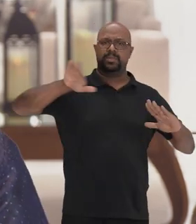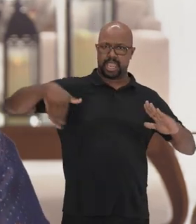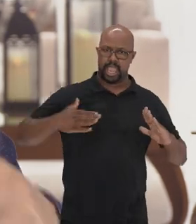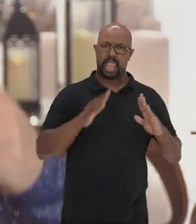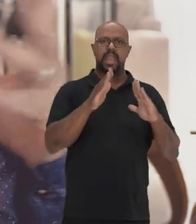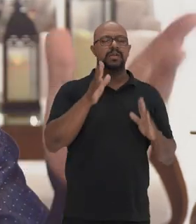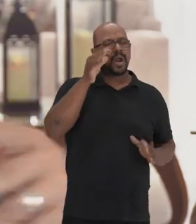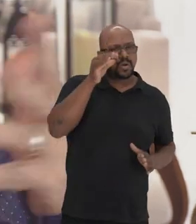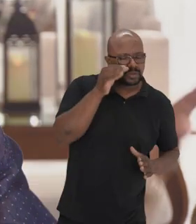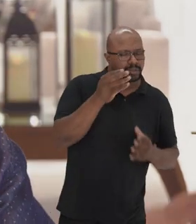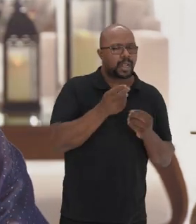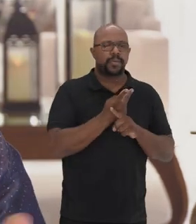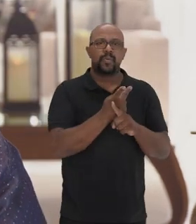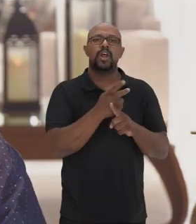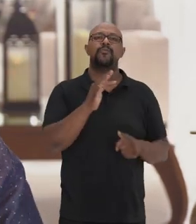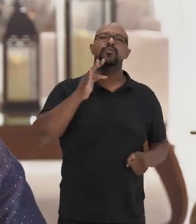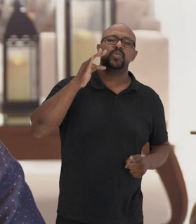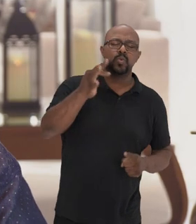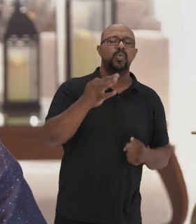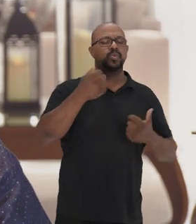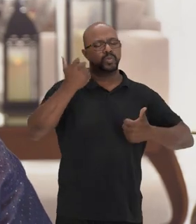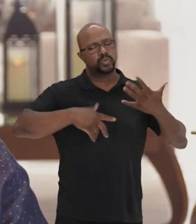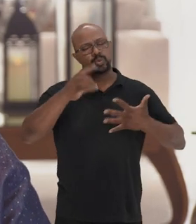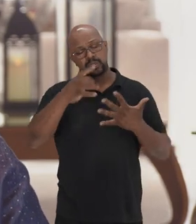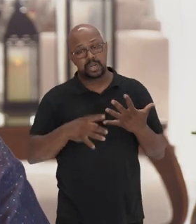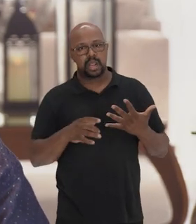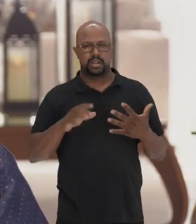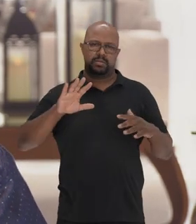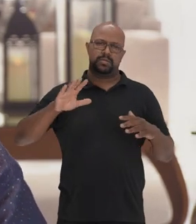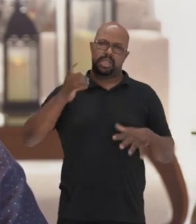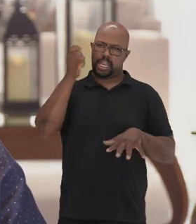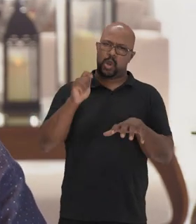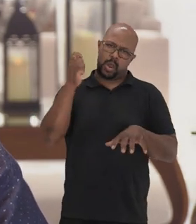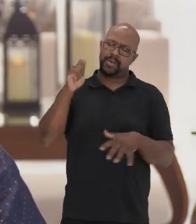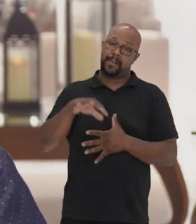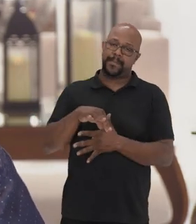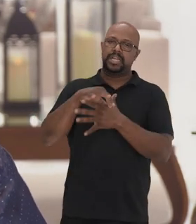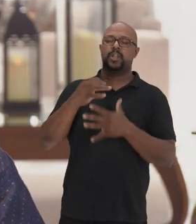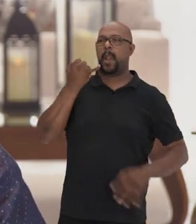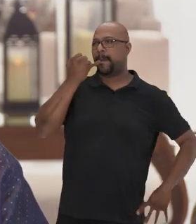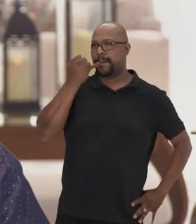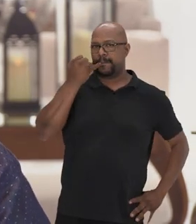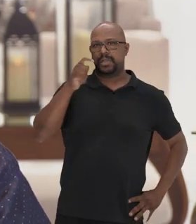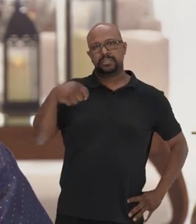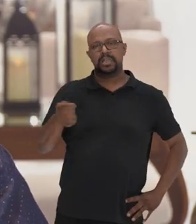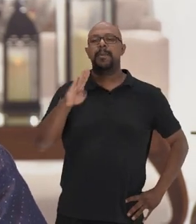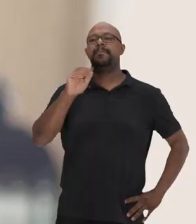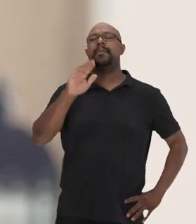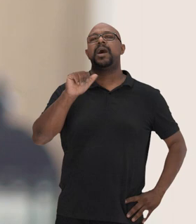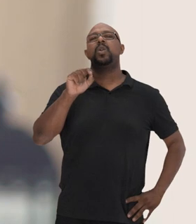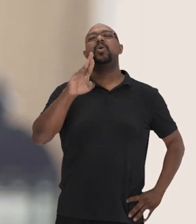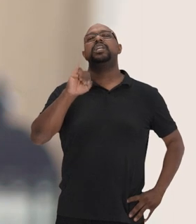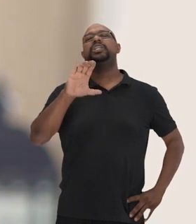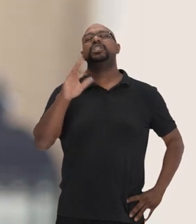com o seu procurando o seu futuro e tudo mais os quilombos é os mestres do cachimbo que hoje são chamados de baba no